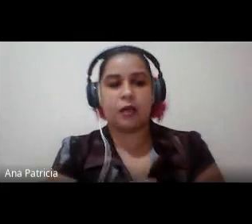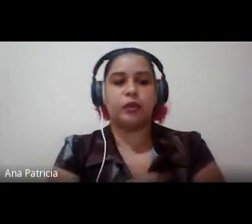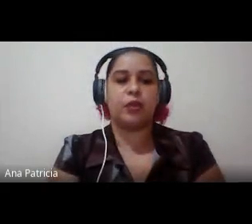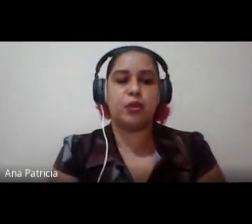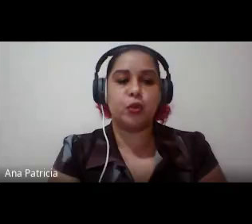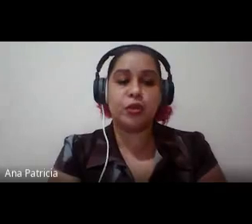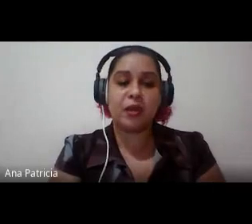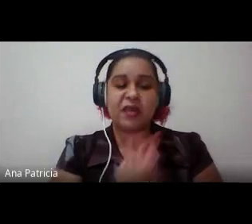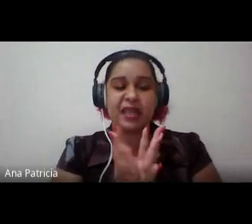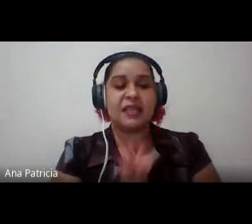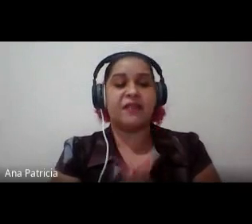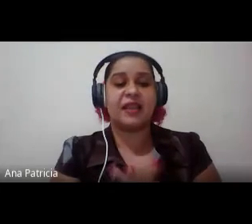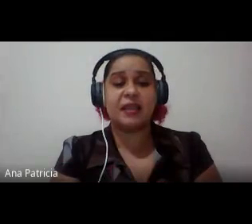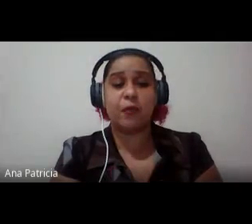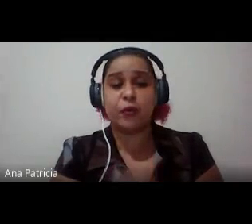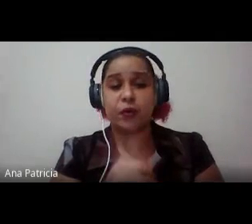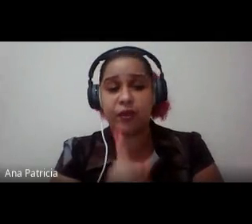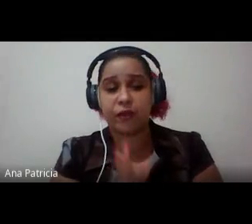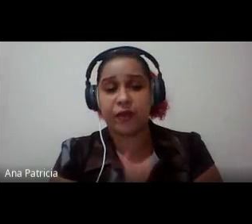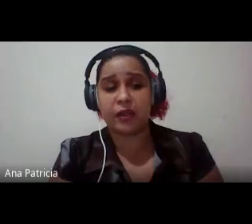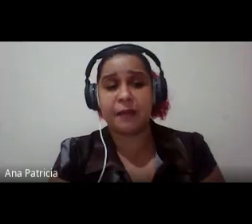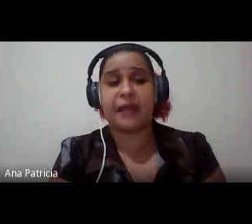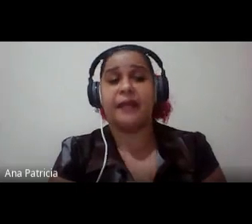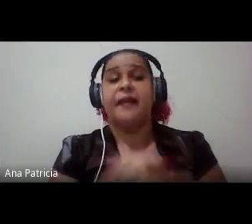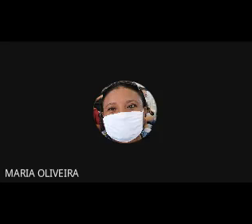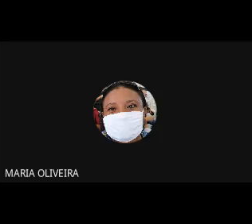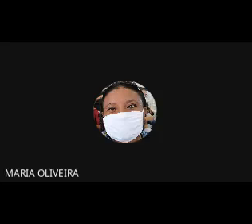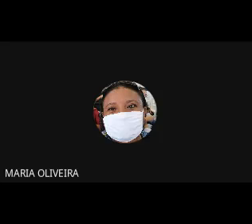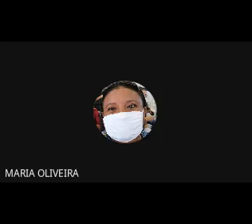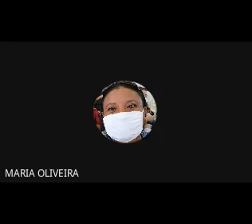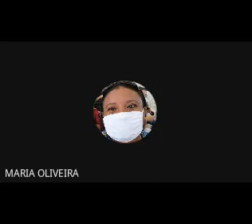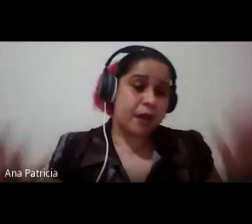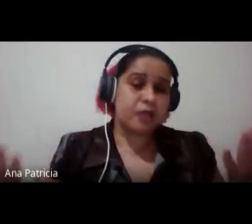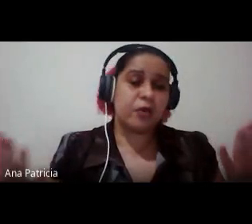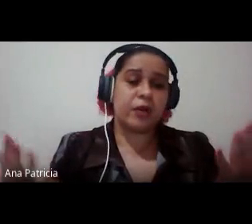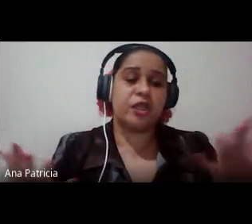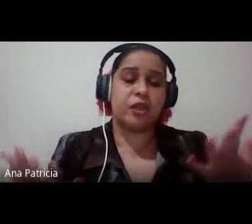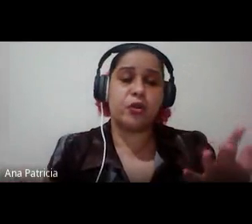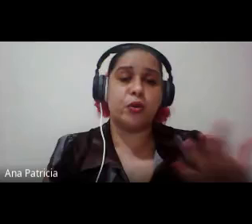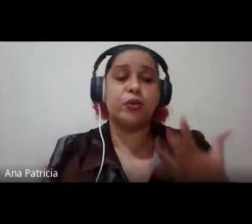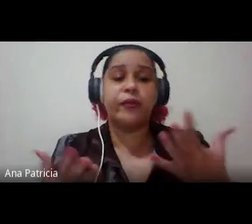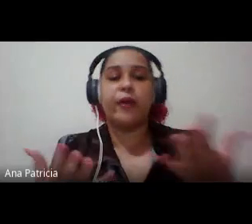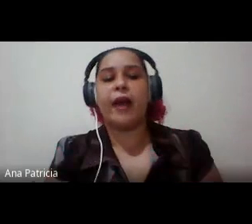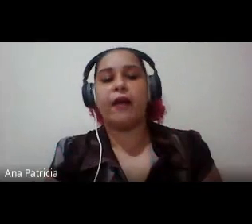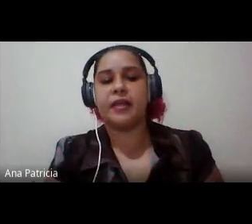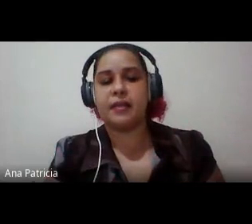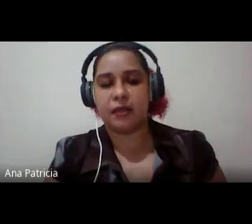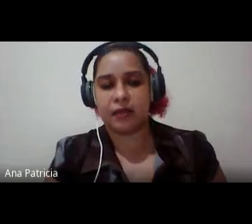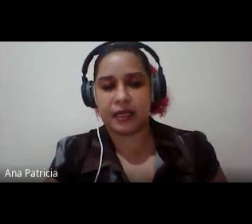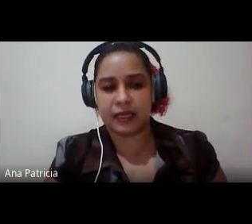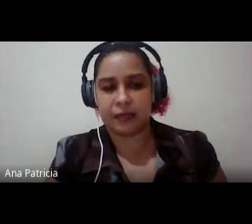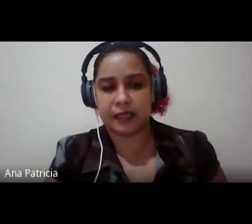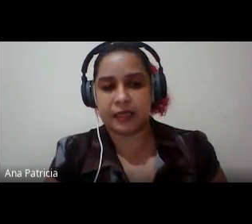comemoração do Dia dos Surdos, é uma coisa que eles enfatizam muito, e no vídeo falou também. Uma das maiores conquistas do surdo foi o